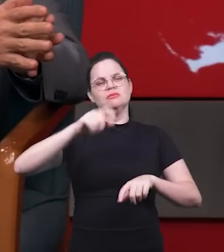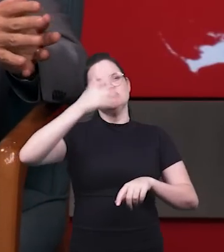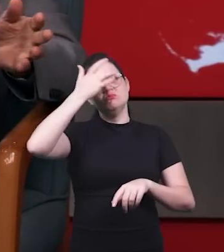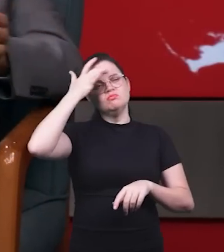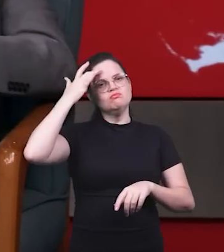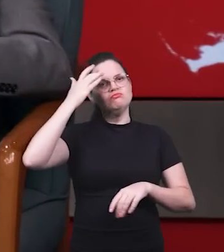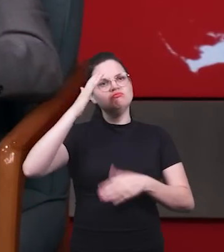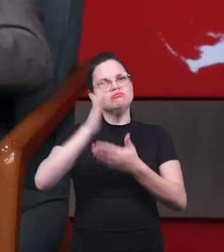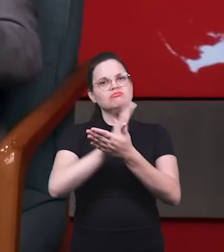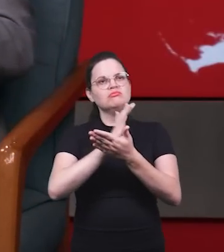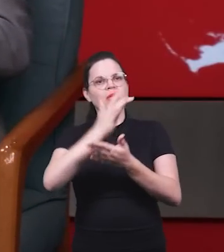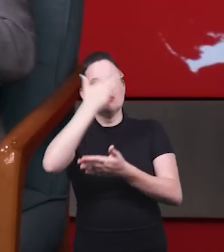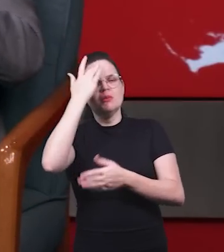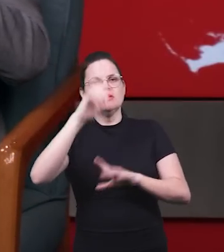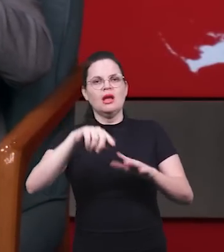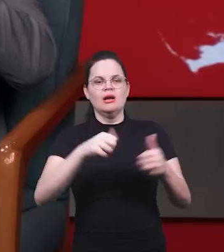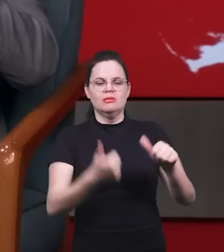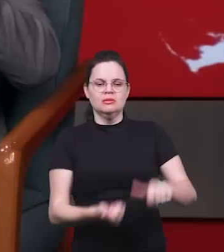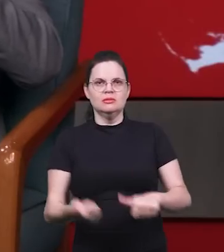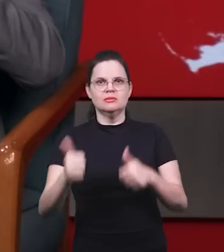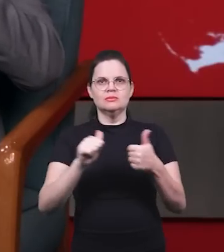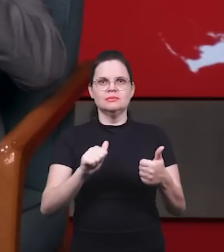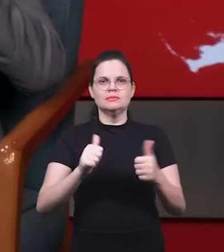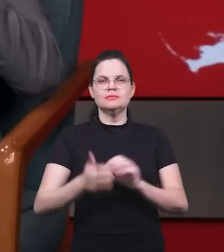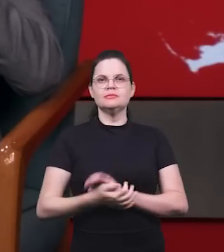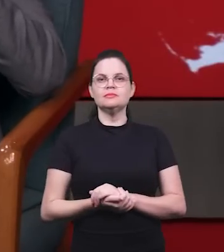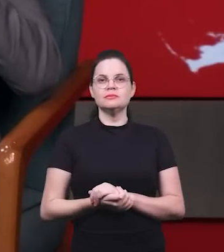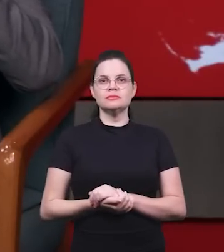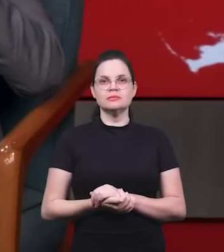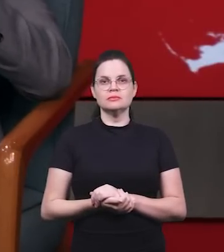pessoas comentam, batismo nas águas,